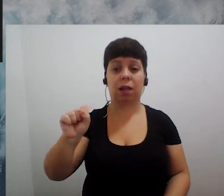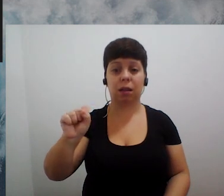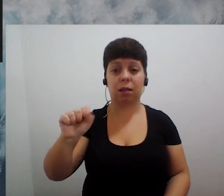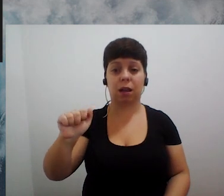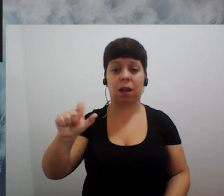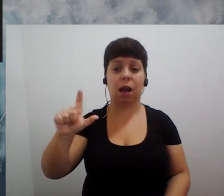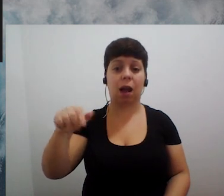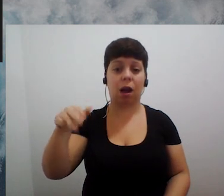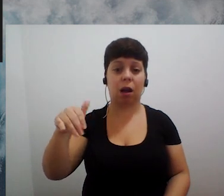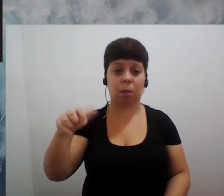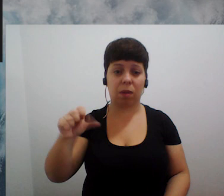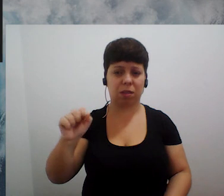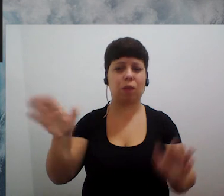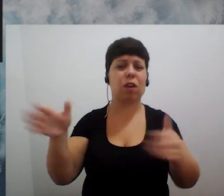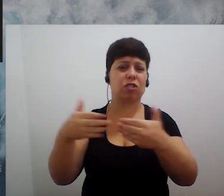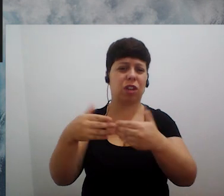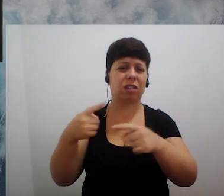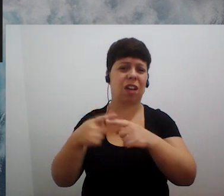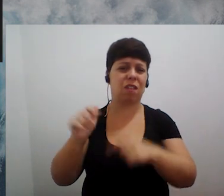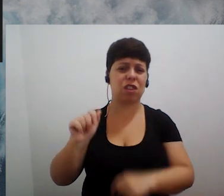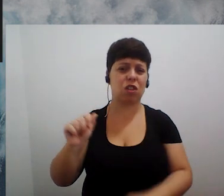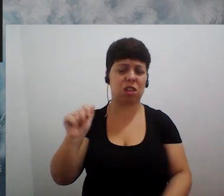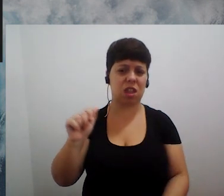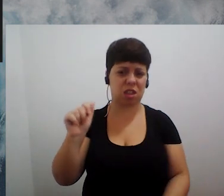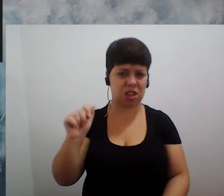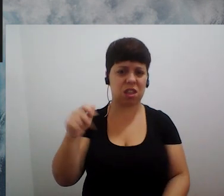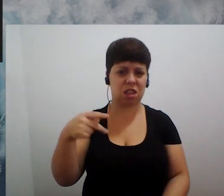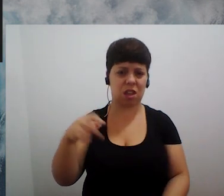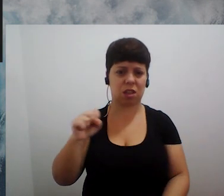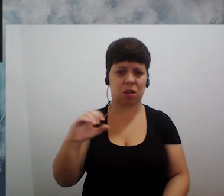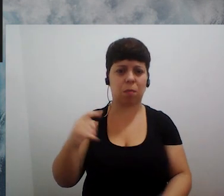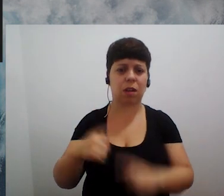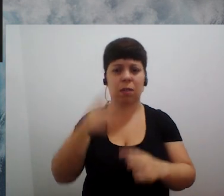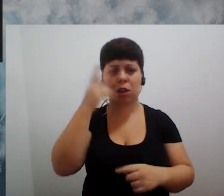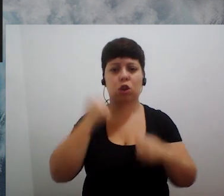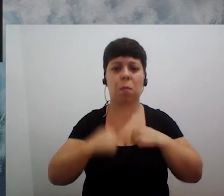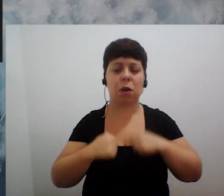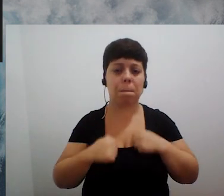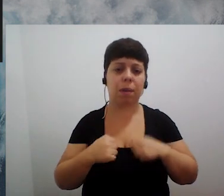das Almas, que ele foi fechado por uma autorização de uma associação de São Conrado,